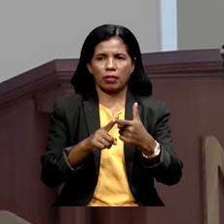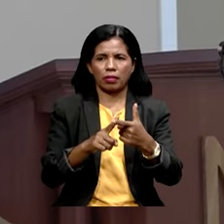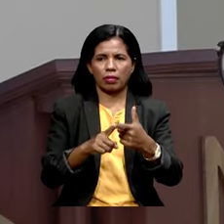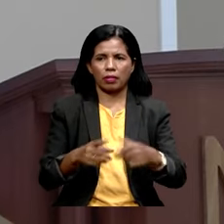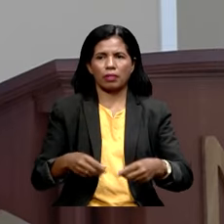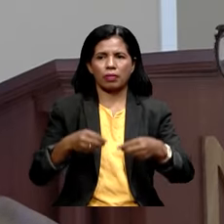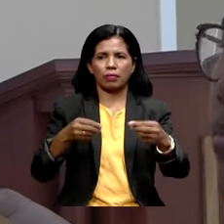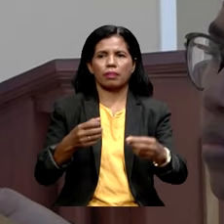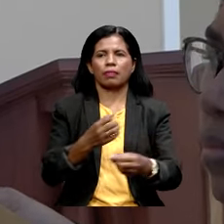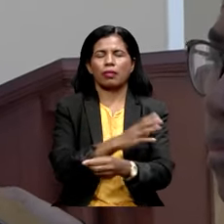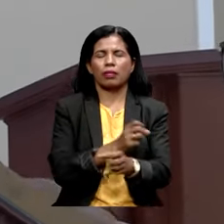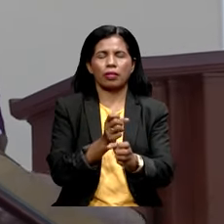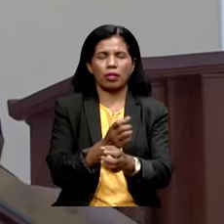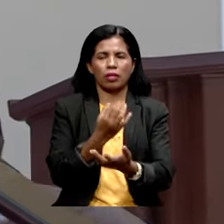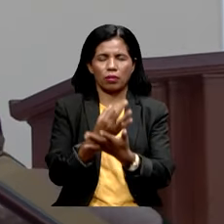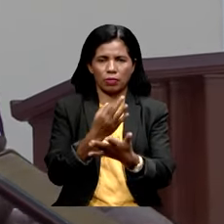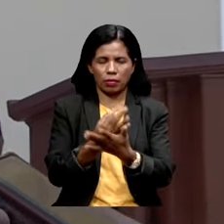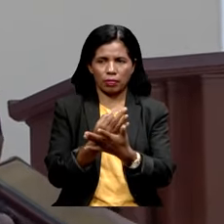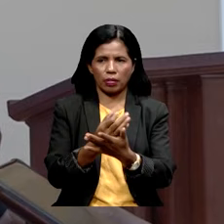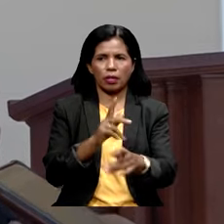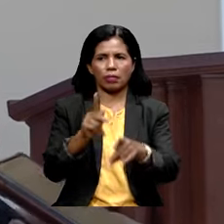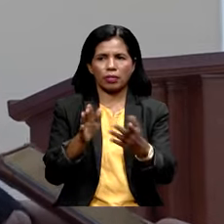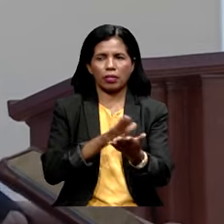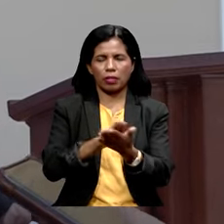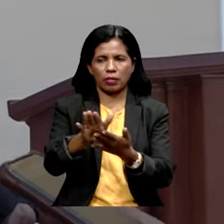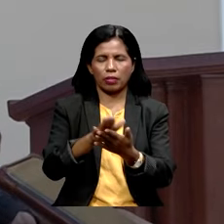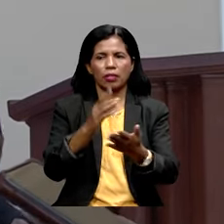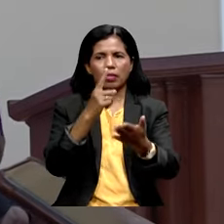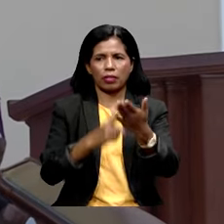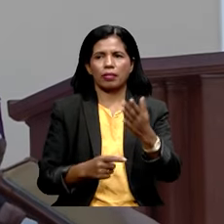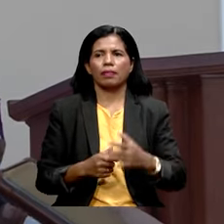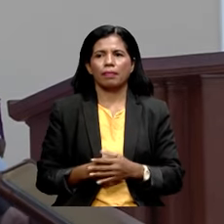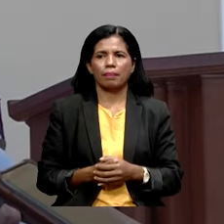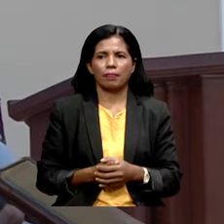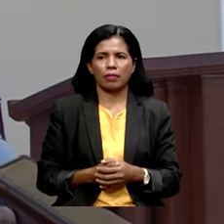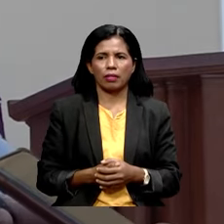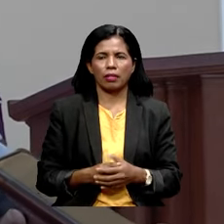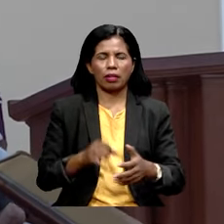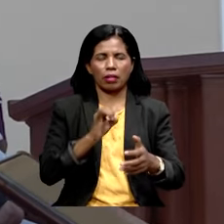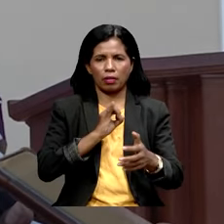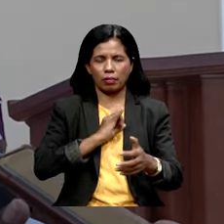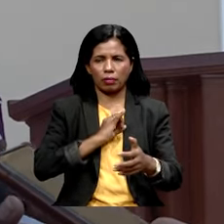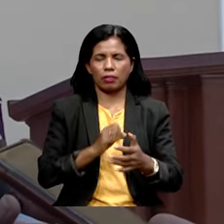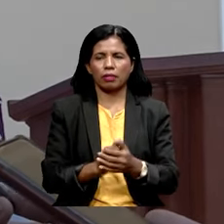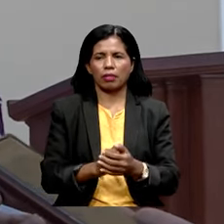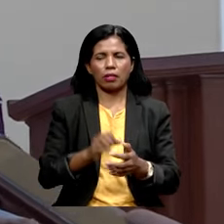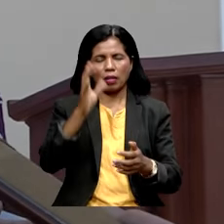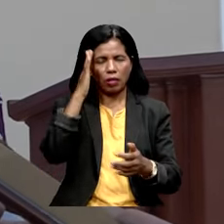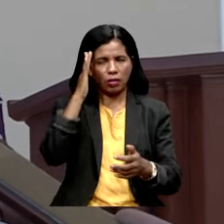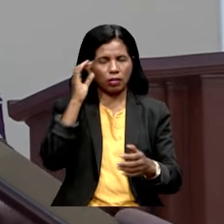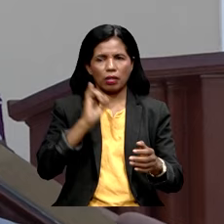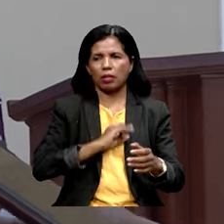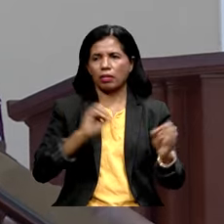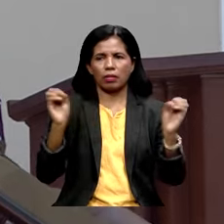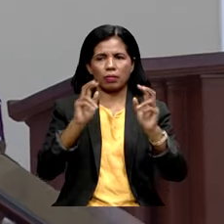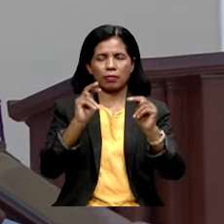ba carpinteria nebe maca atu dudu date saida date nebe hau hau hanue haula precisa atu